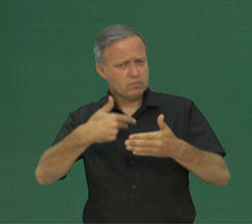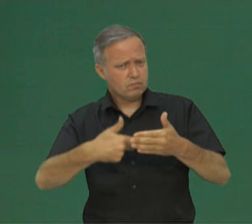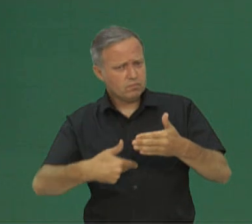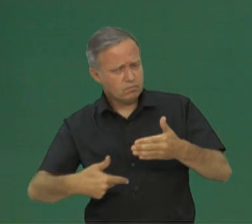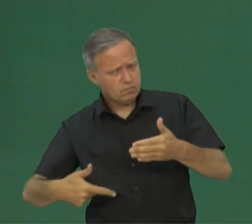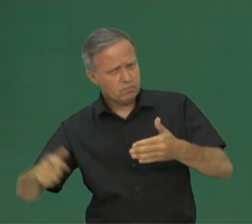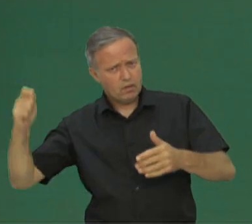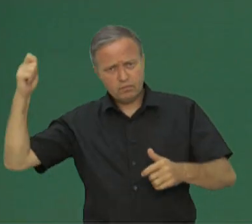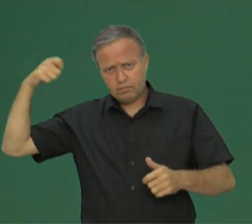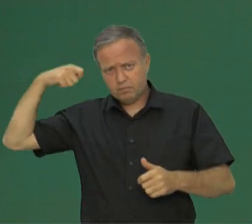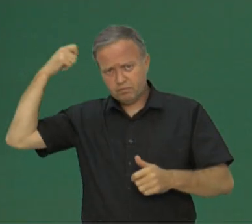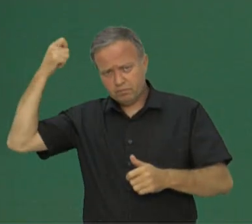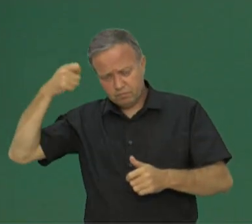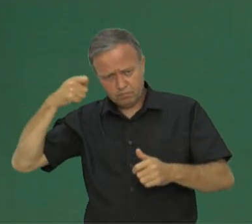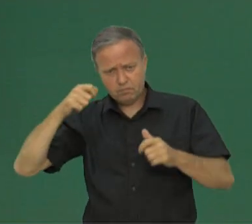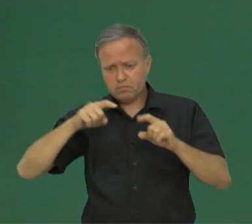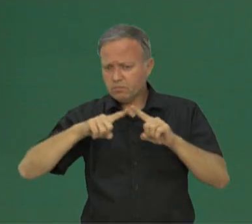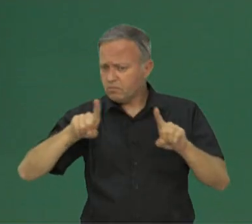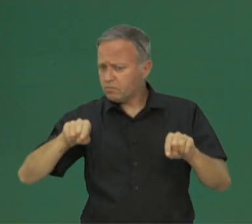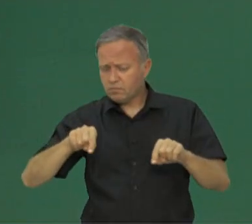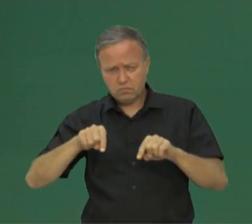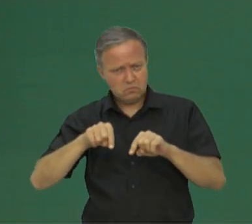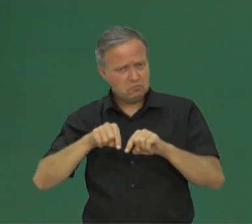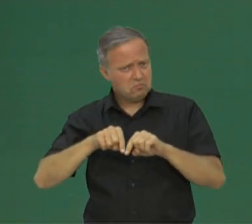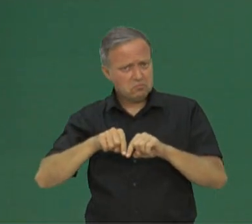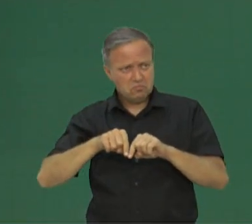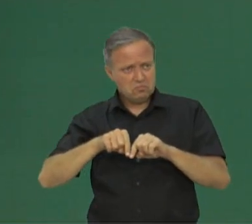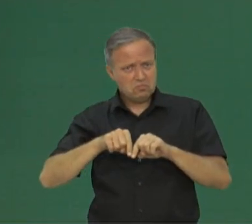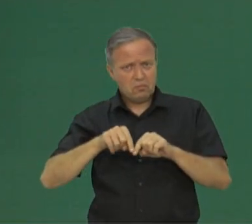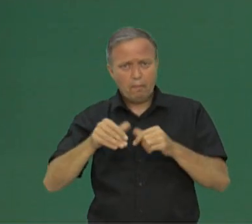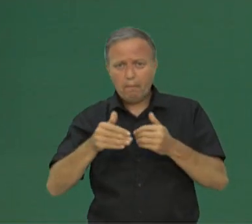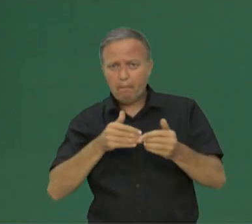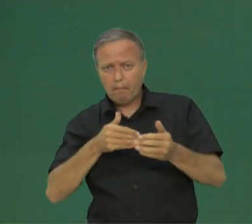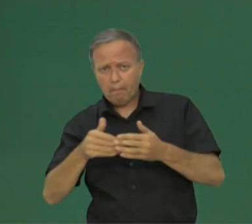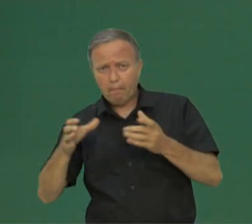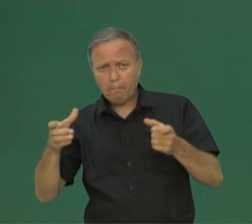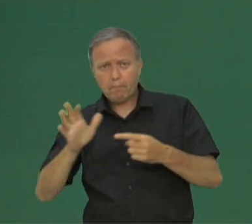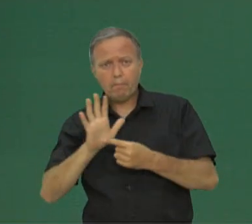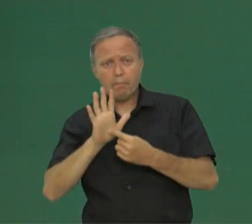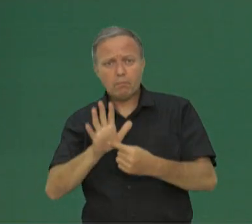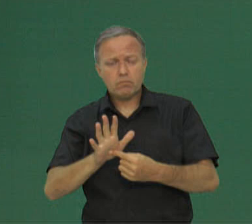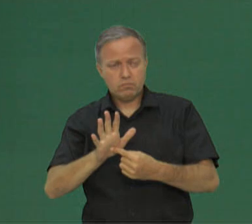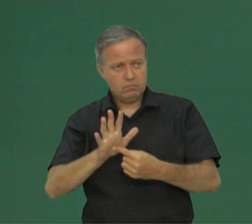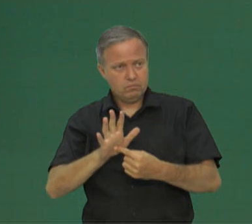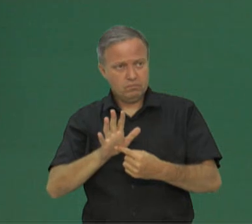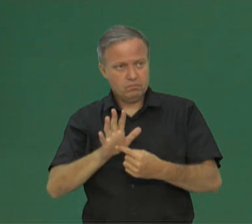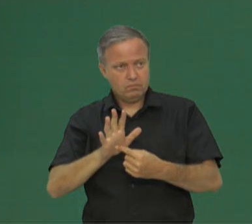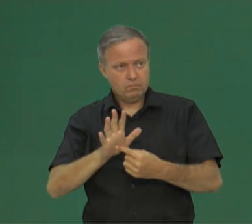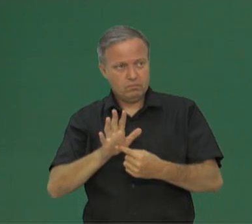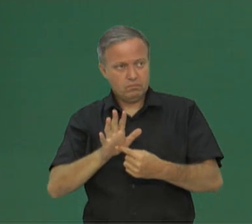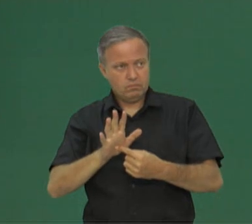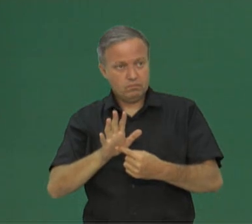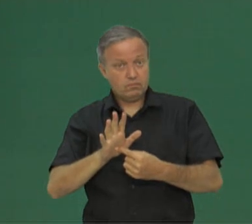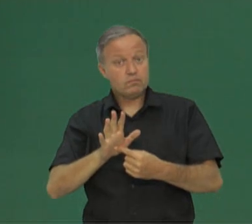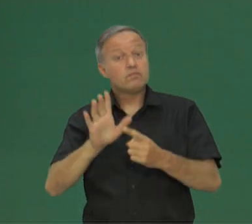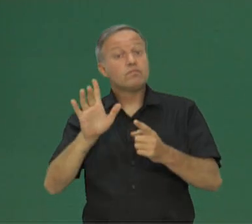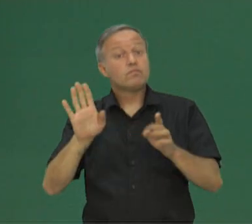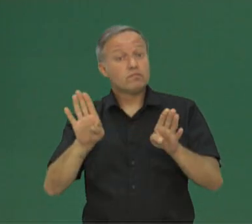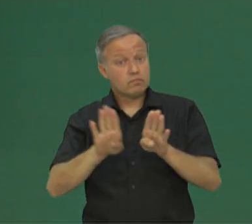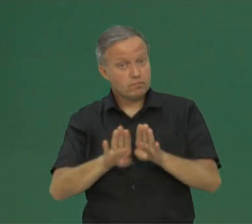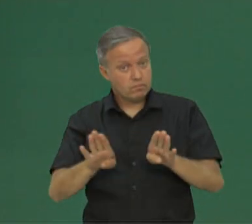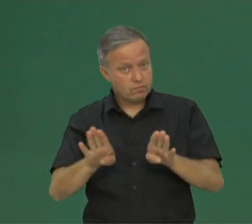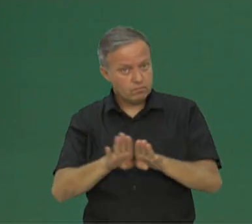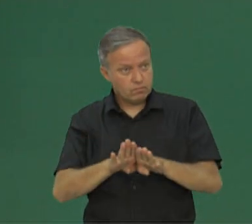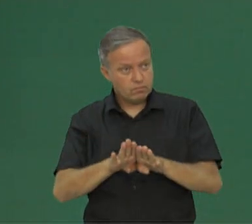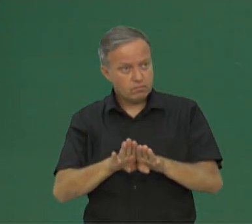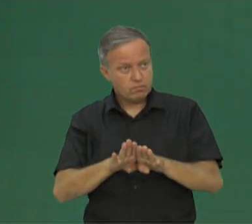de um museu, dentro de uma galeria, em locais em que se faz exposições de arte, certo? E pode ser